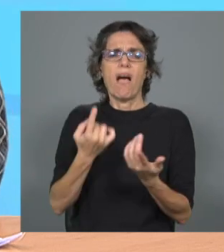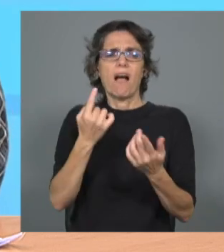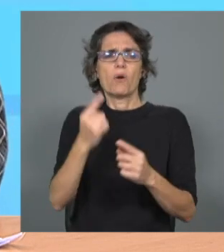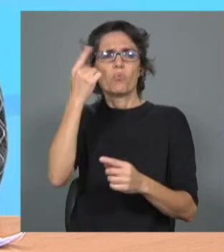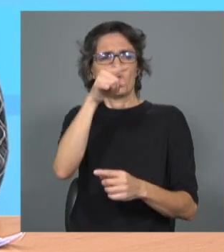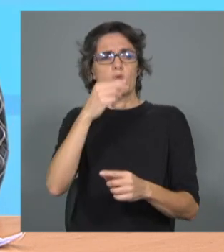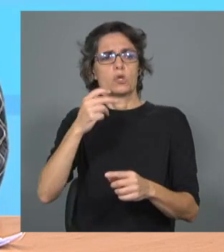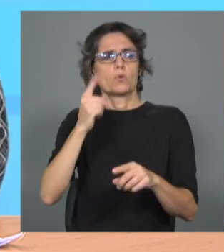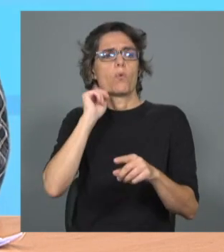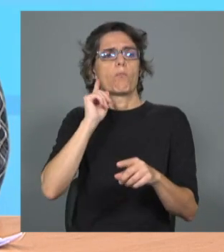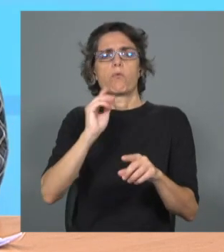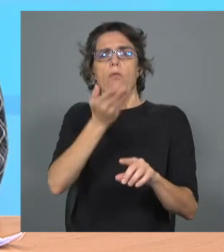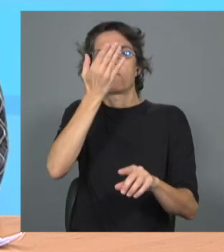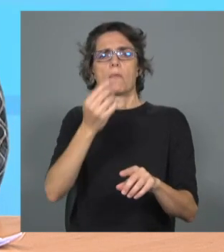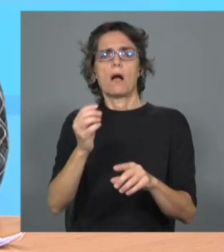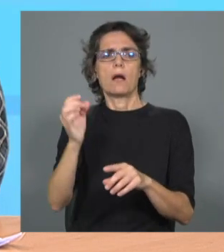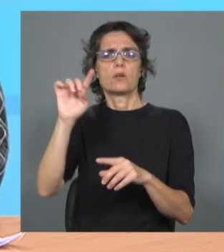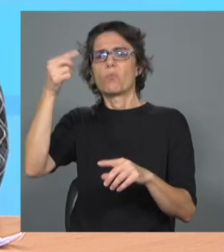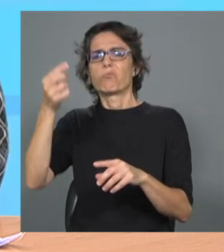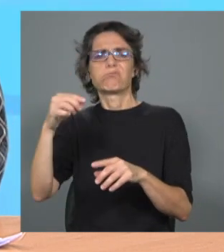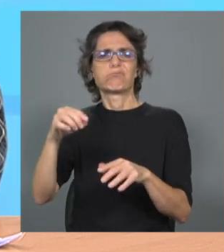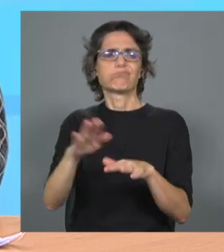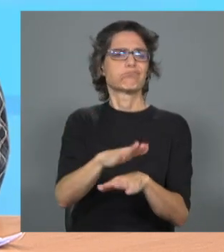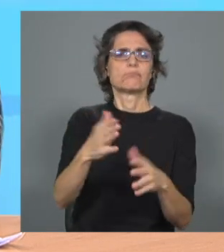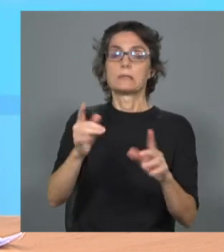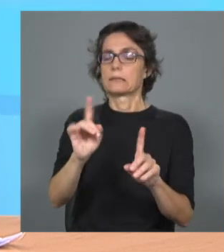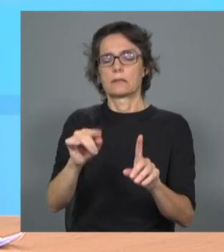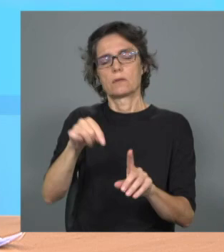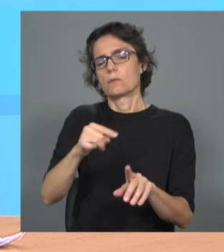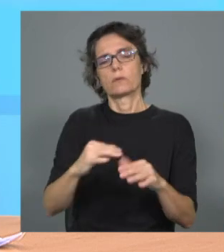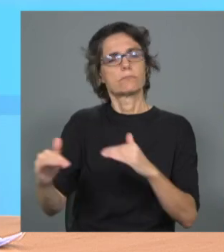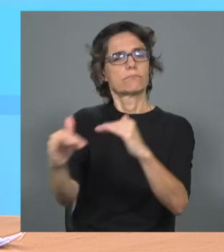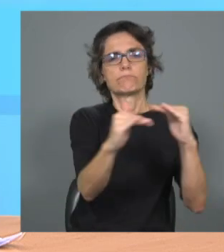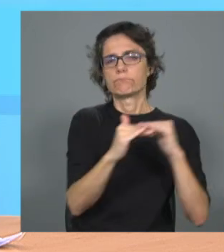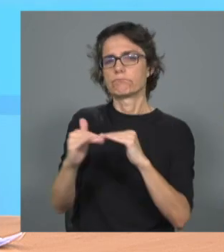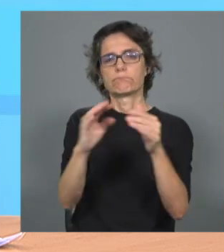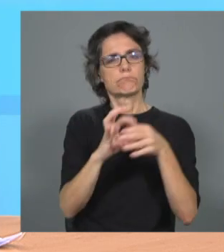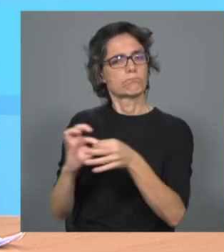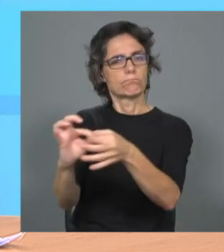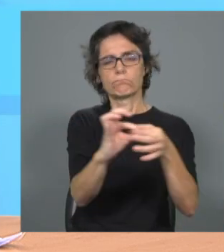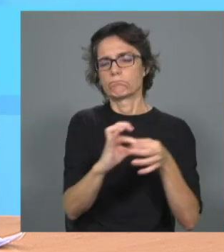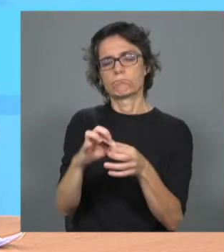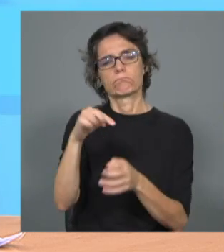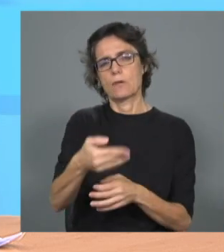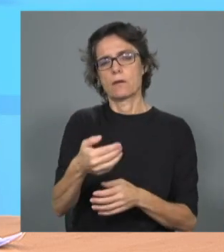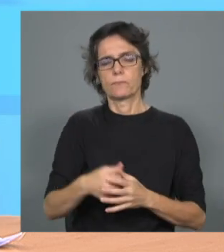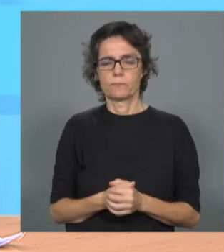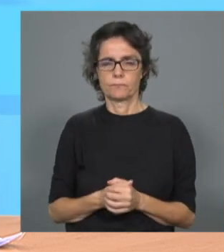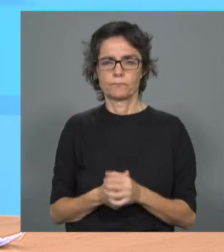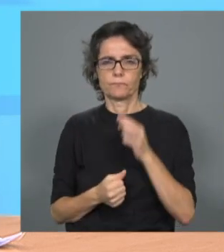ou tem maior lugar, maior preponderância do que outros. Nós estamos a viver essa realidade da fraternidade, isso sem dúvida.